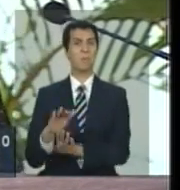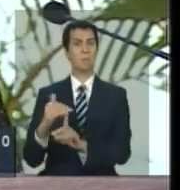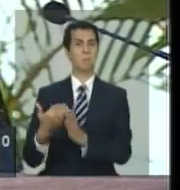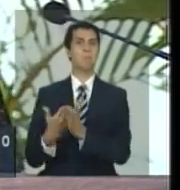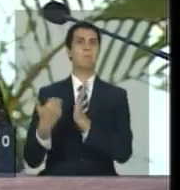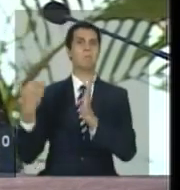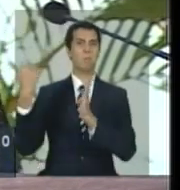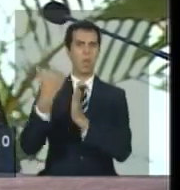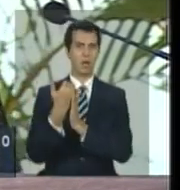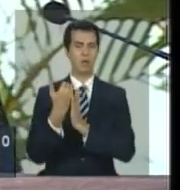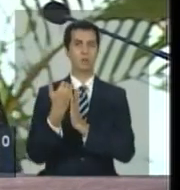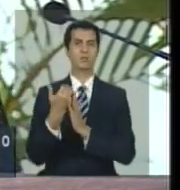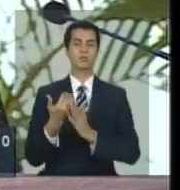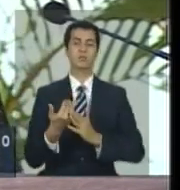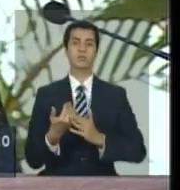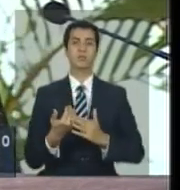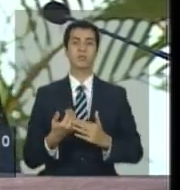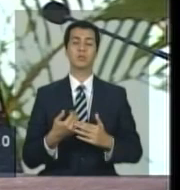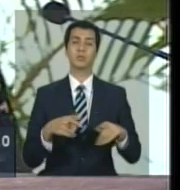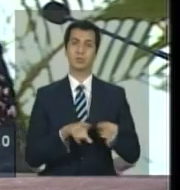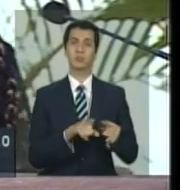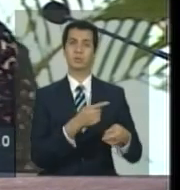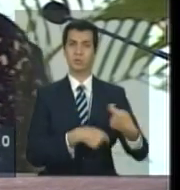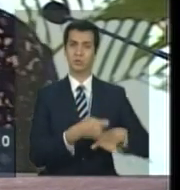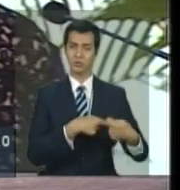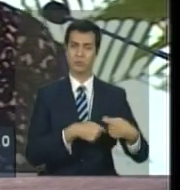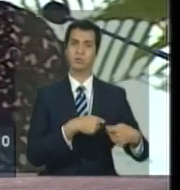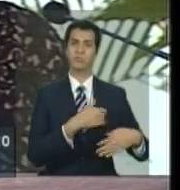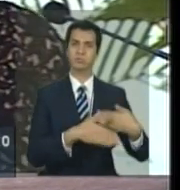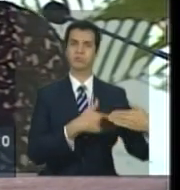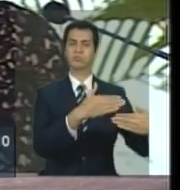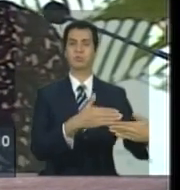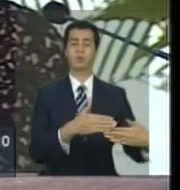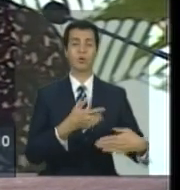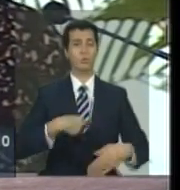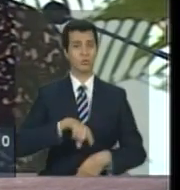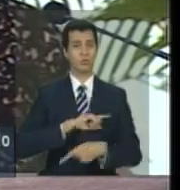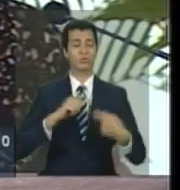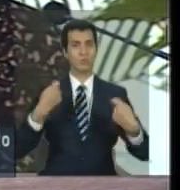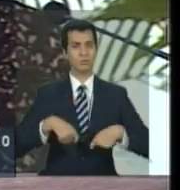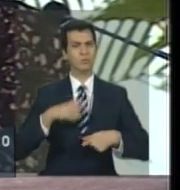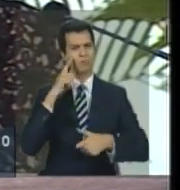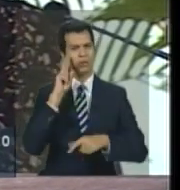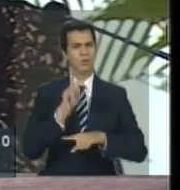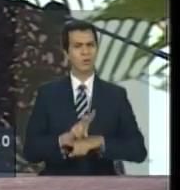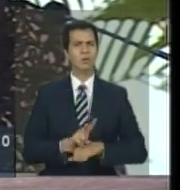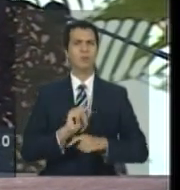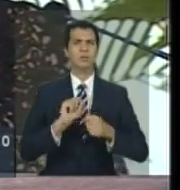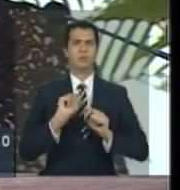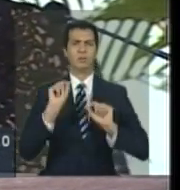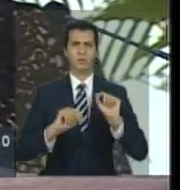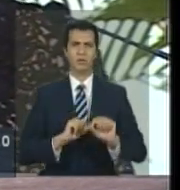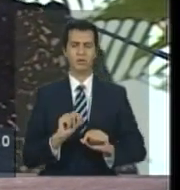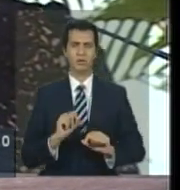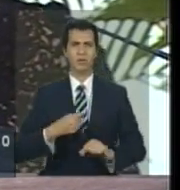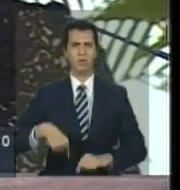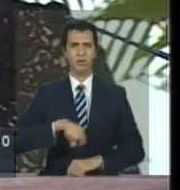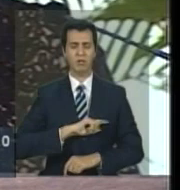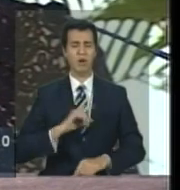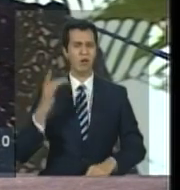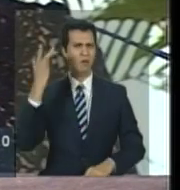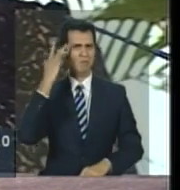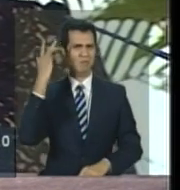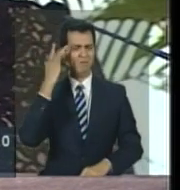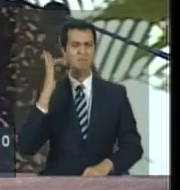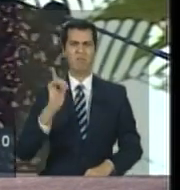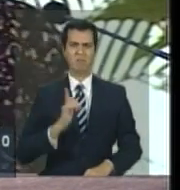brasileiros e vai exigir de nós uma grande preocupação com a nossa